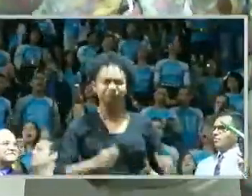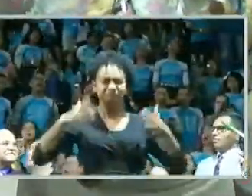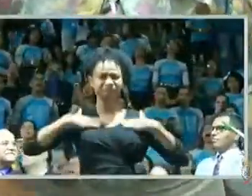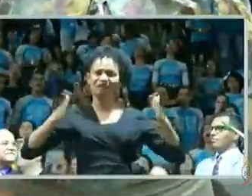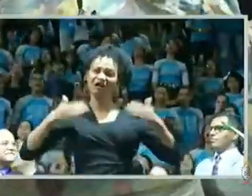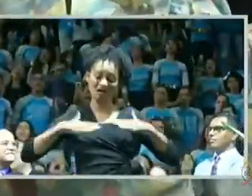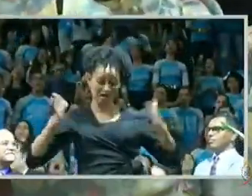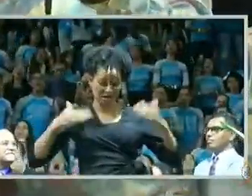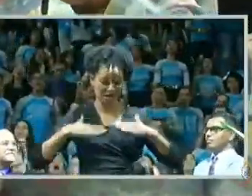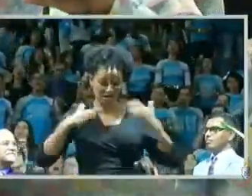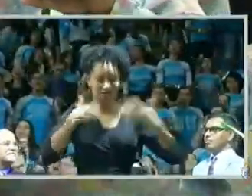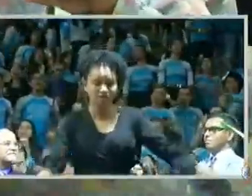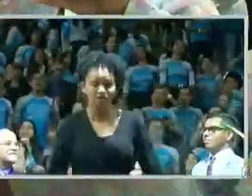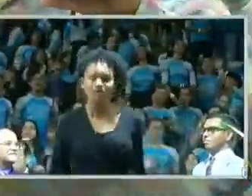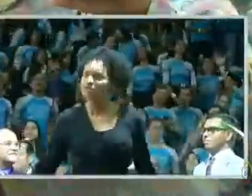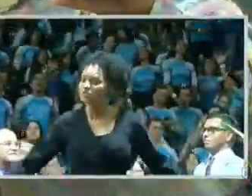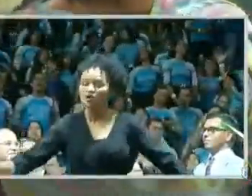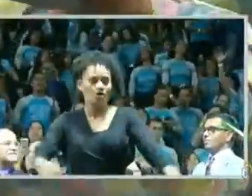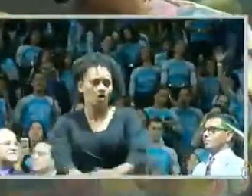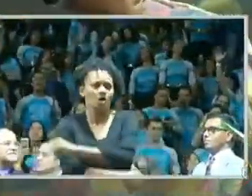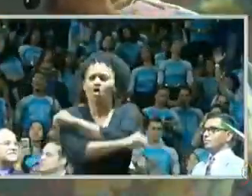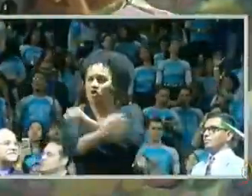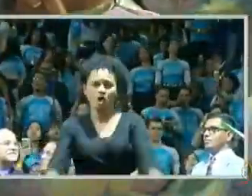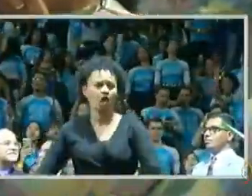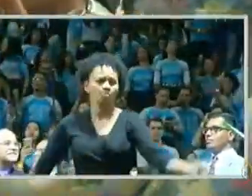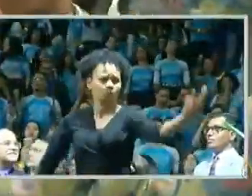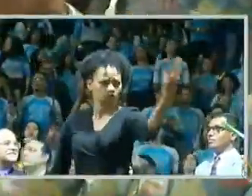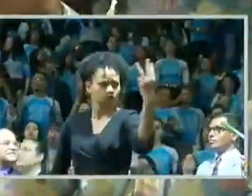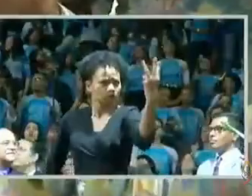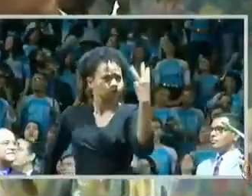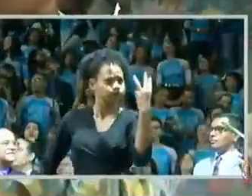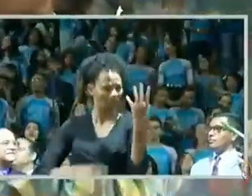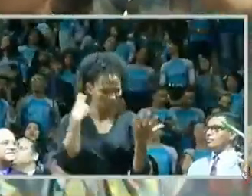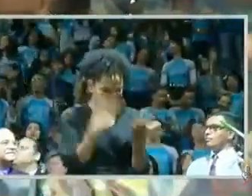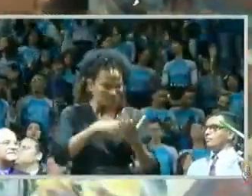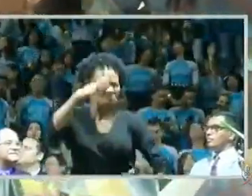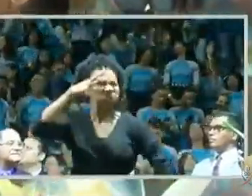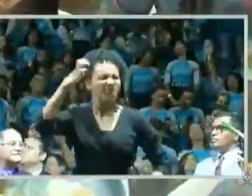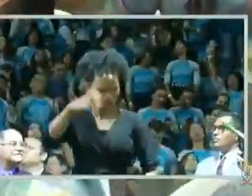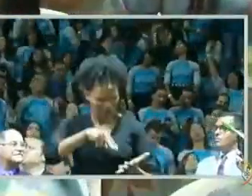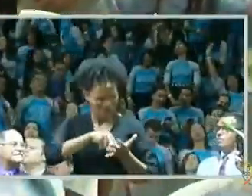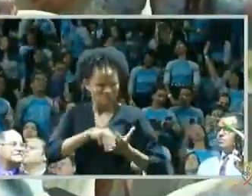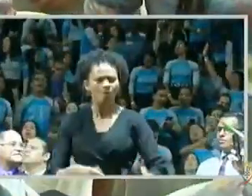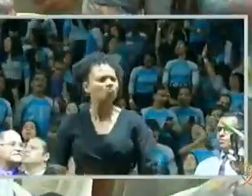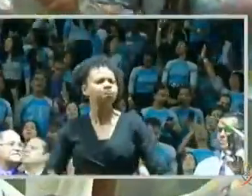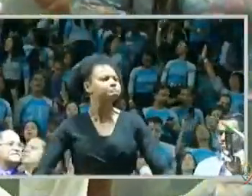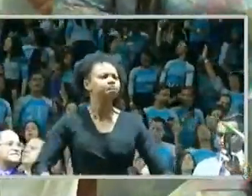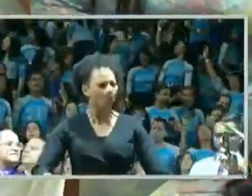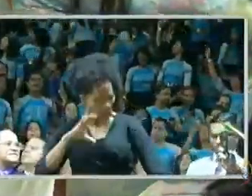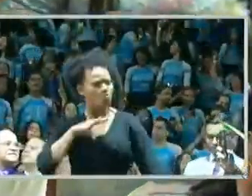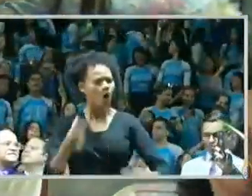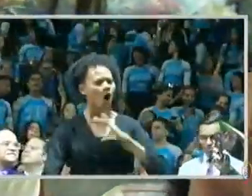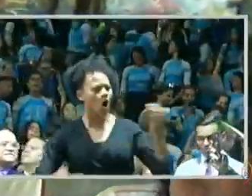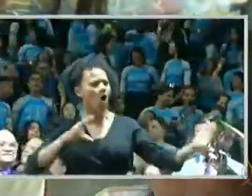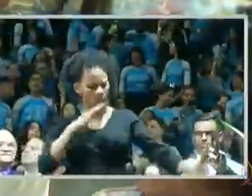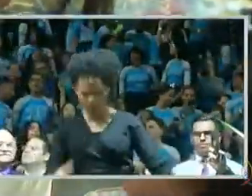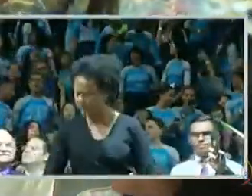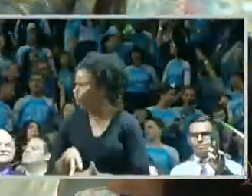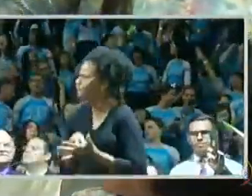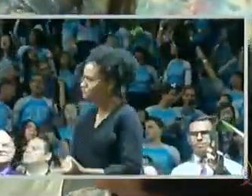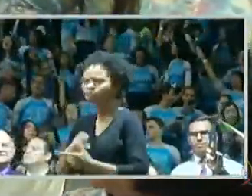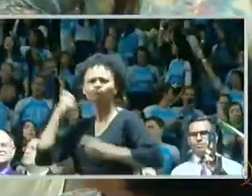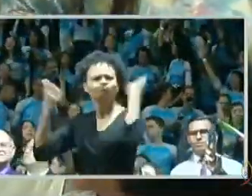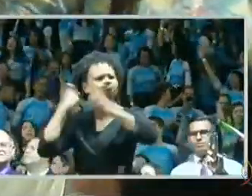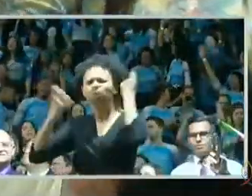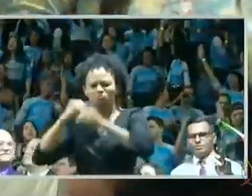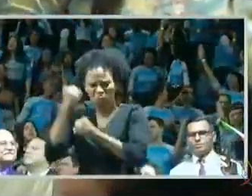manda. E lá vem os três, firmes sem tremer, e não se importaram